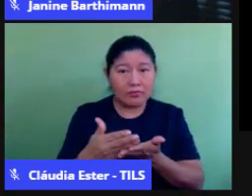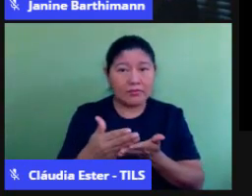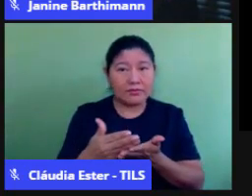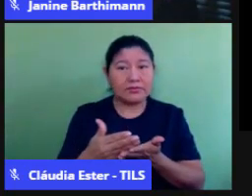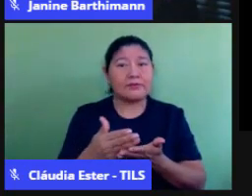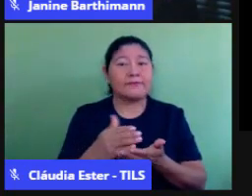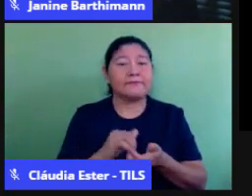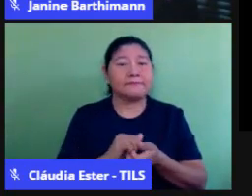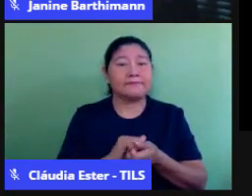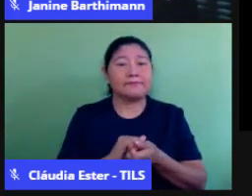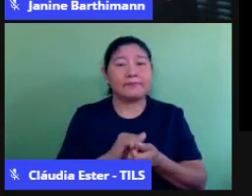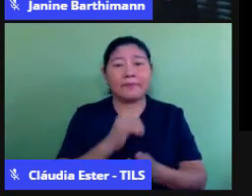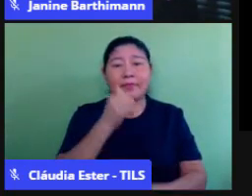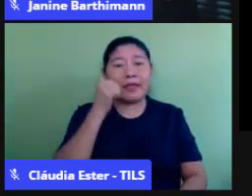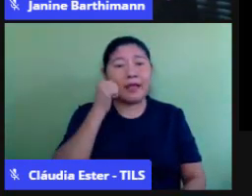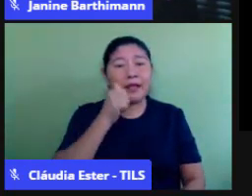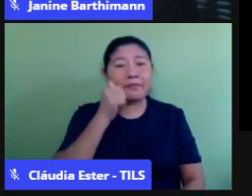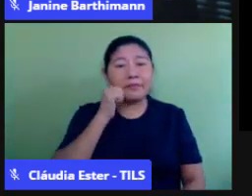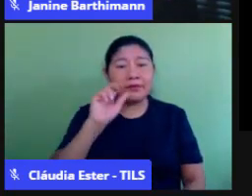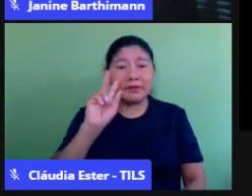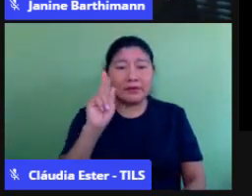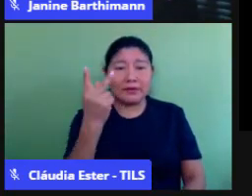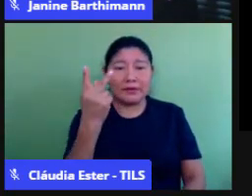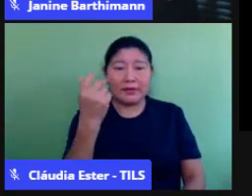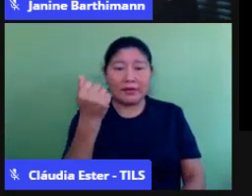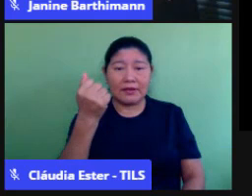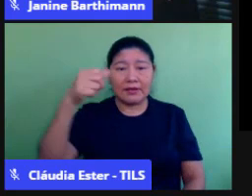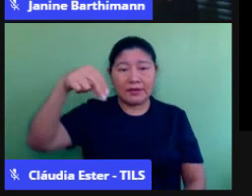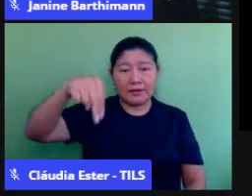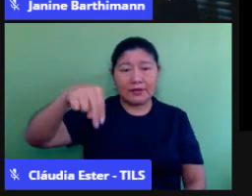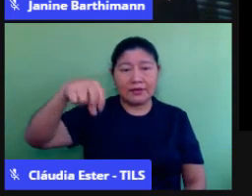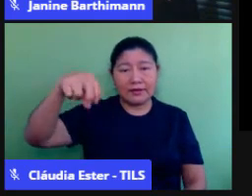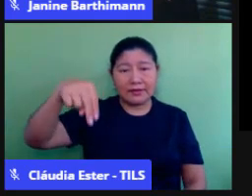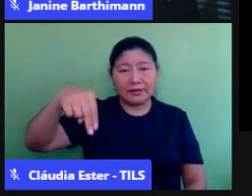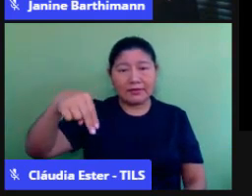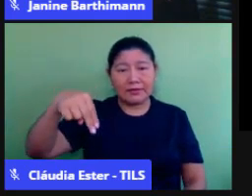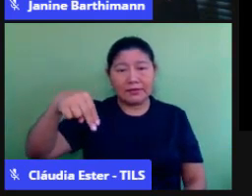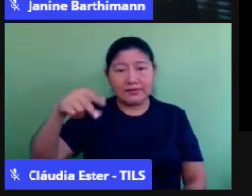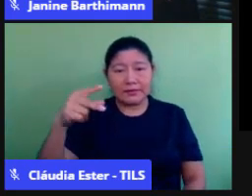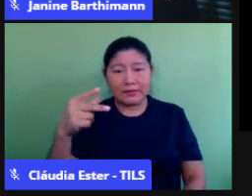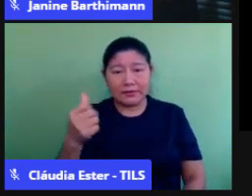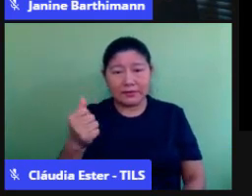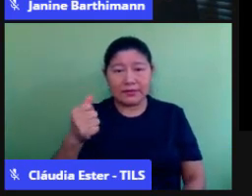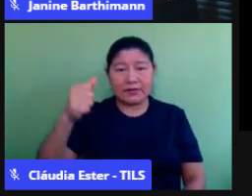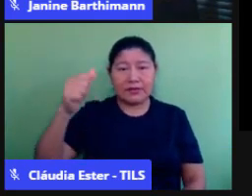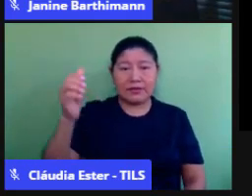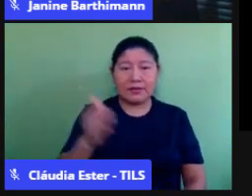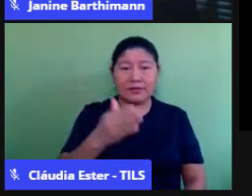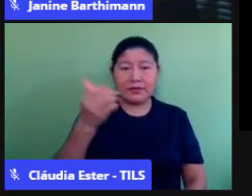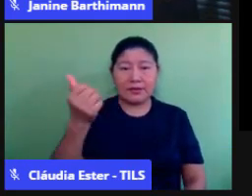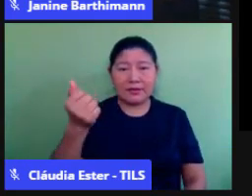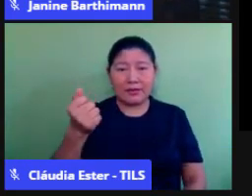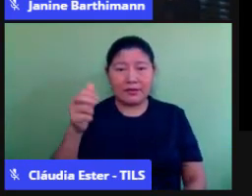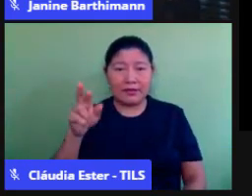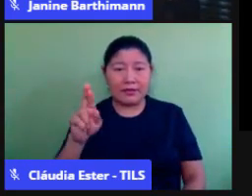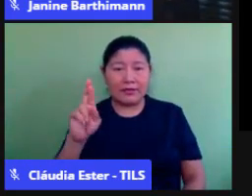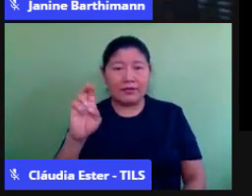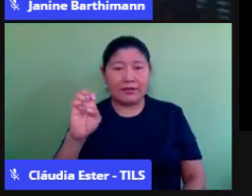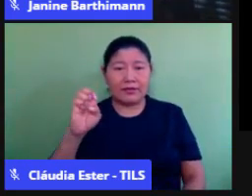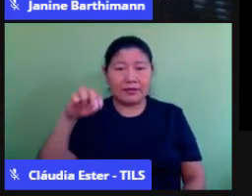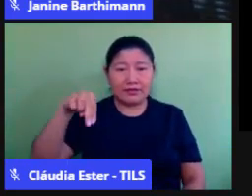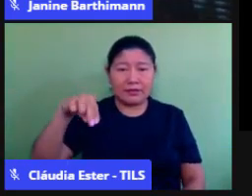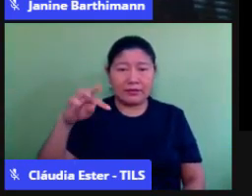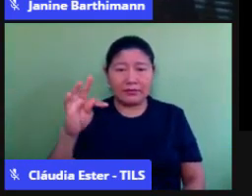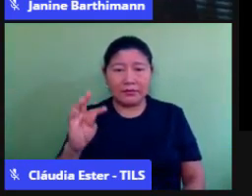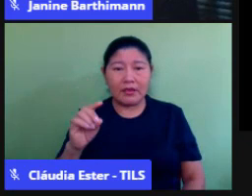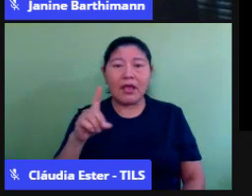A Hannah Arendt, filósofa, né? Filósofa alemã, viveu seus últimos anos nos Estados Unidos e tem uma